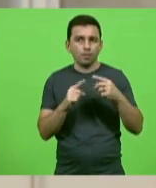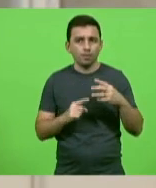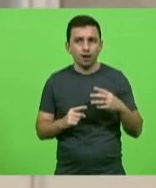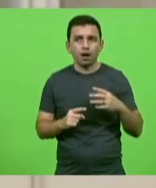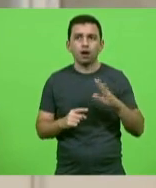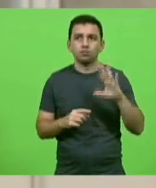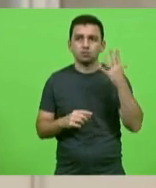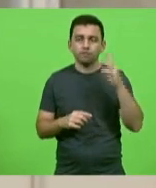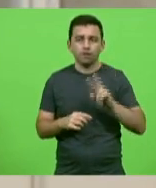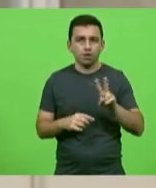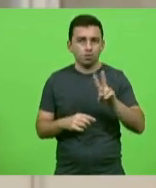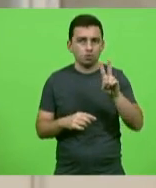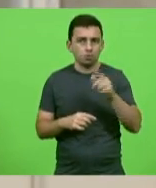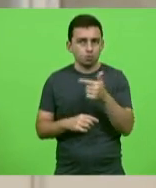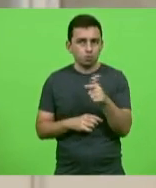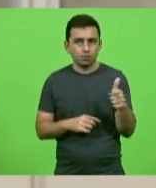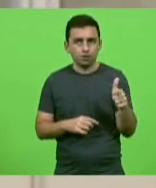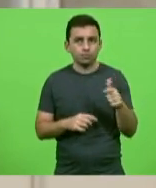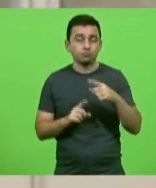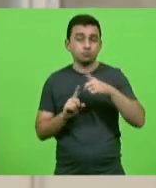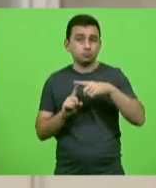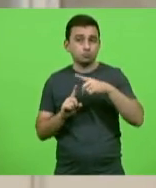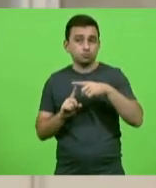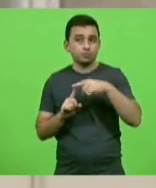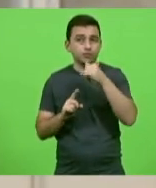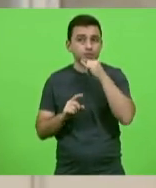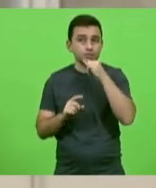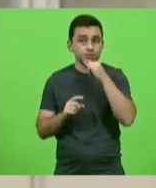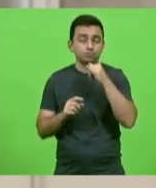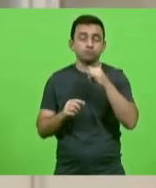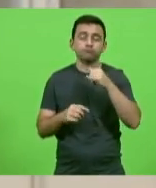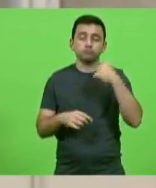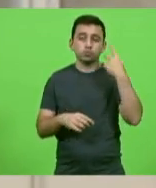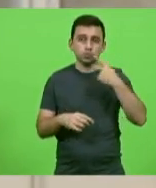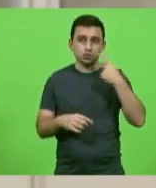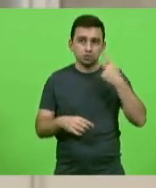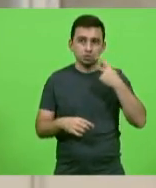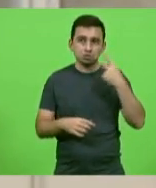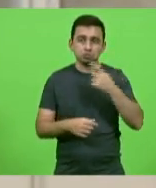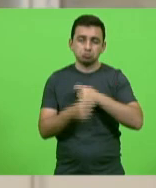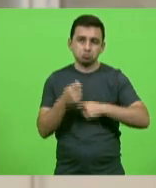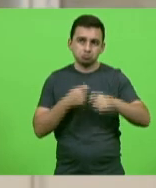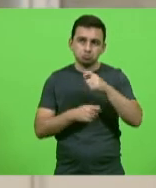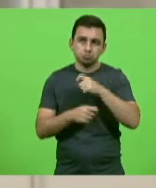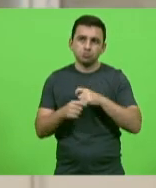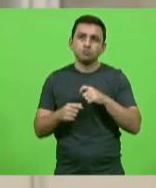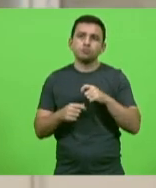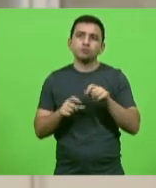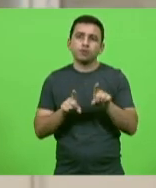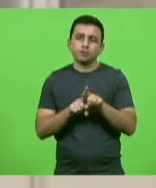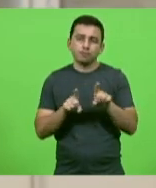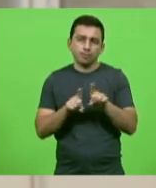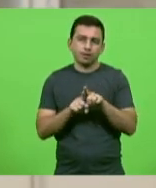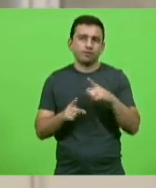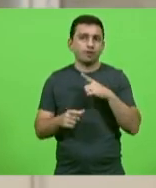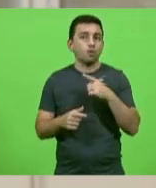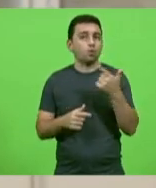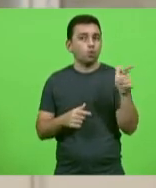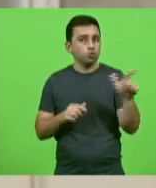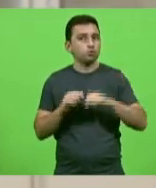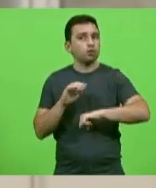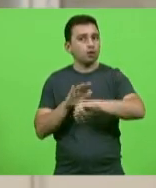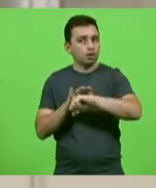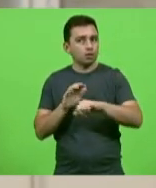que não são valorados para o exame da tipicidade uma infração político-administrativa também resulta a configuração de uso